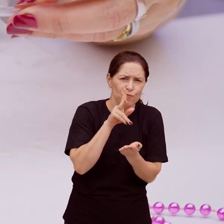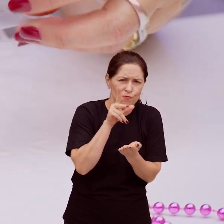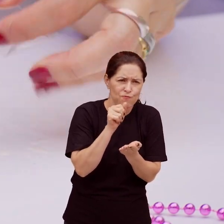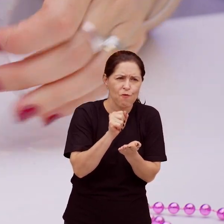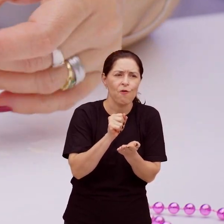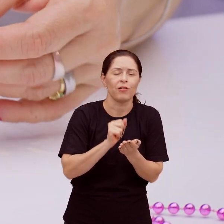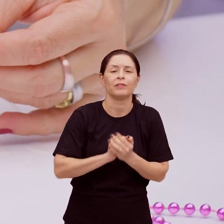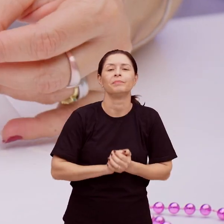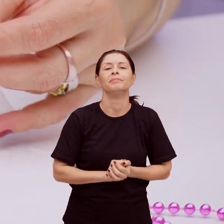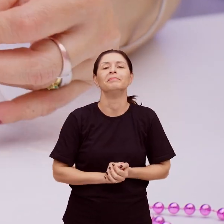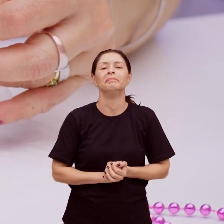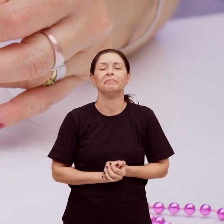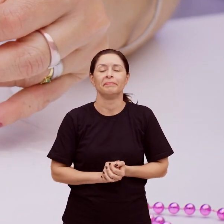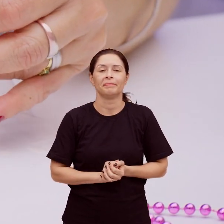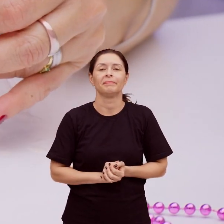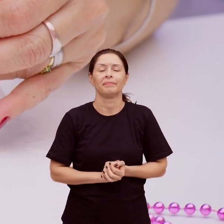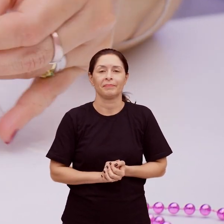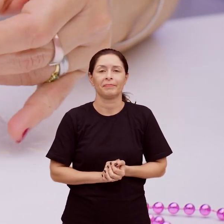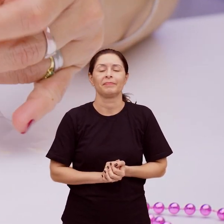Esqueci de uma.